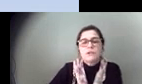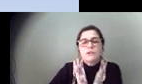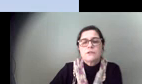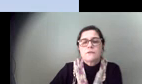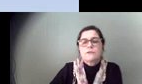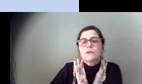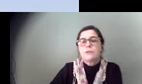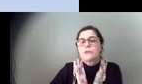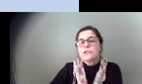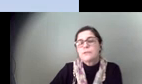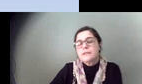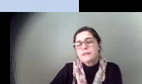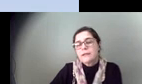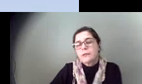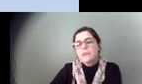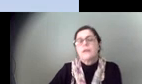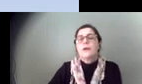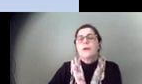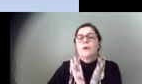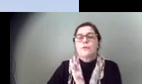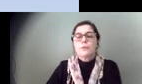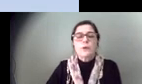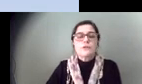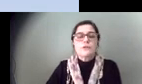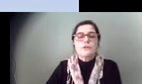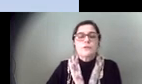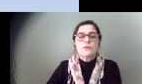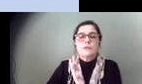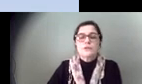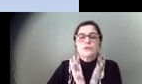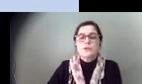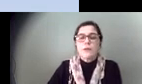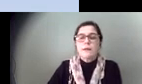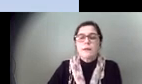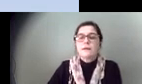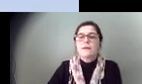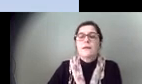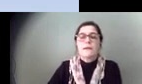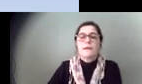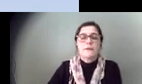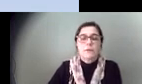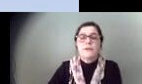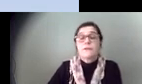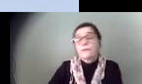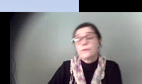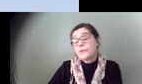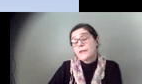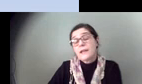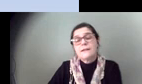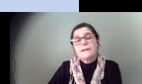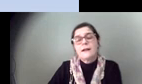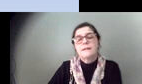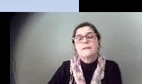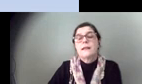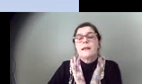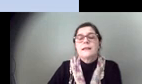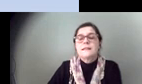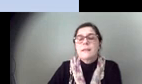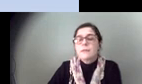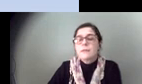seus objetivos. Então, é importante apresentar o quê? Os propósitos de formação continuada, né, que como elas vão ser